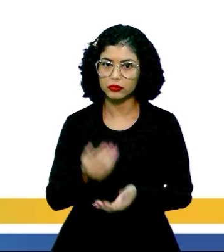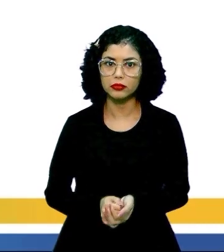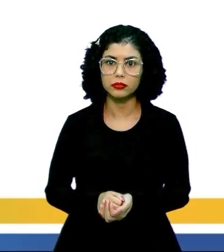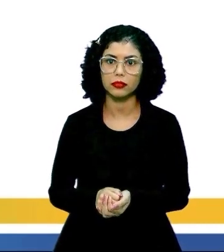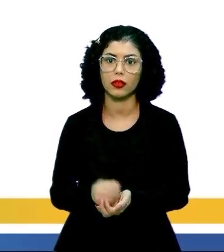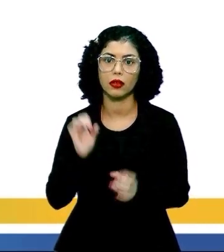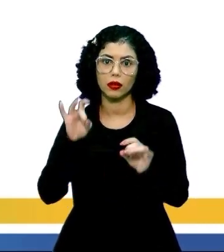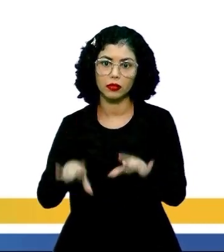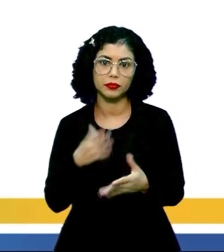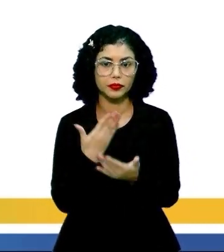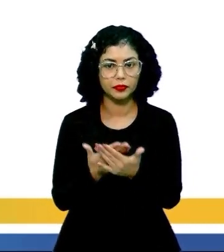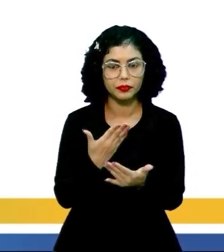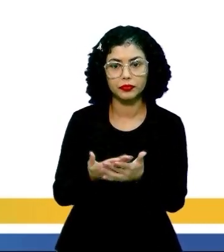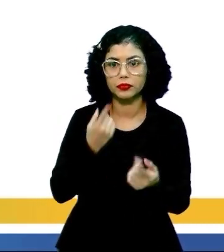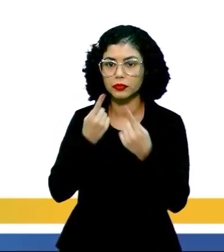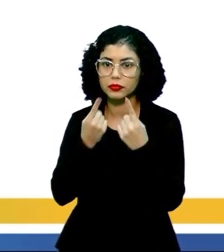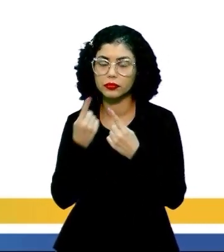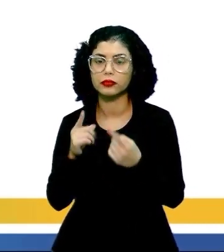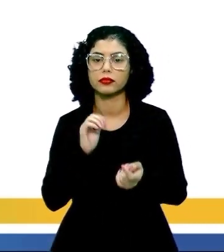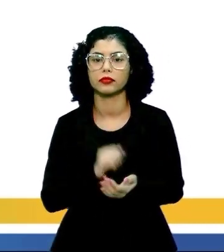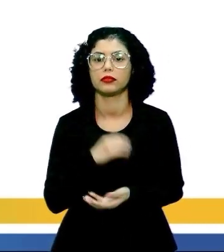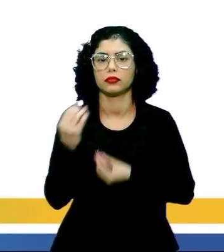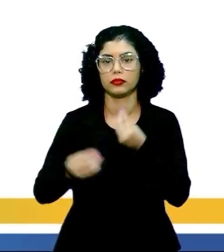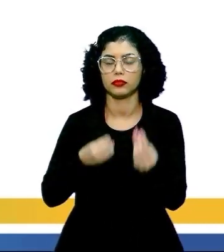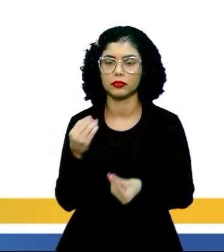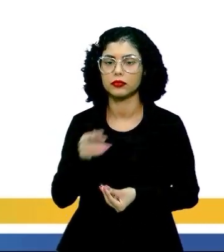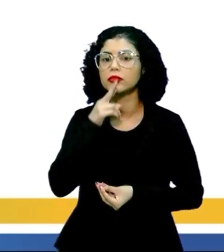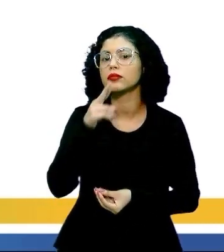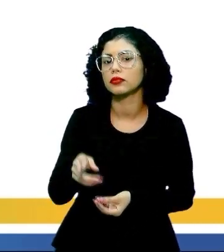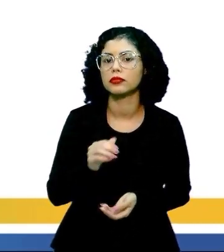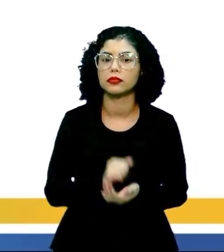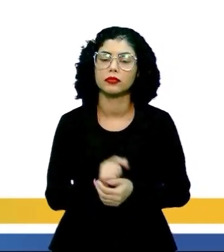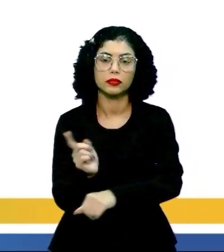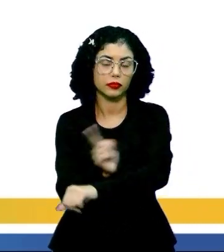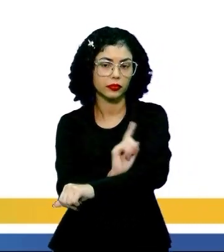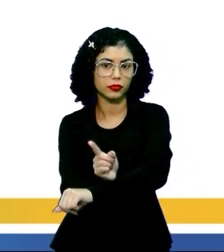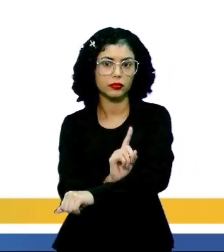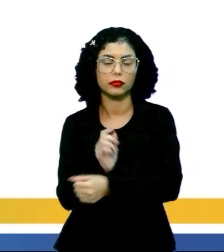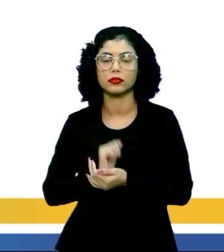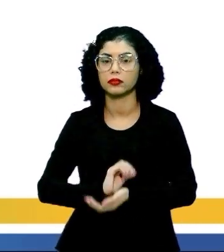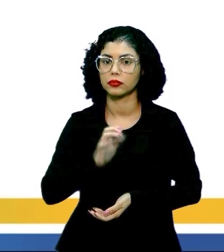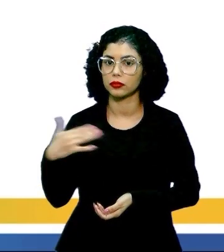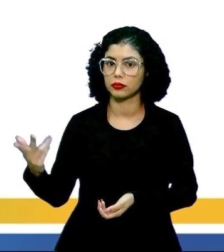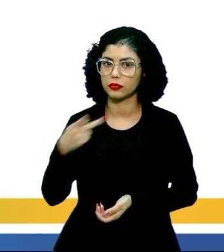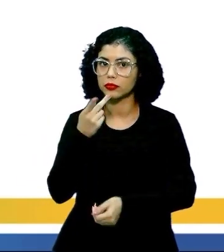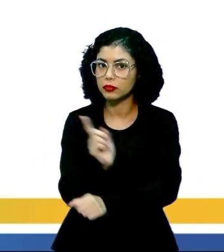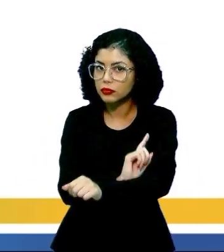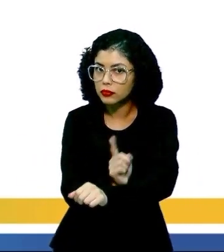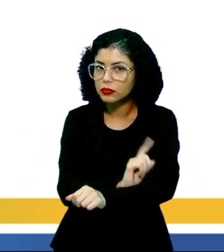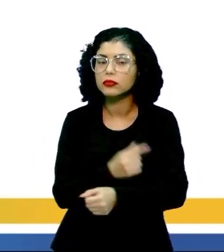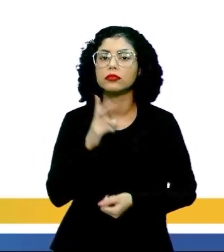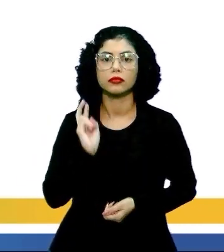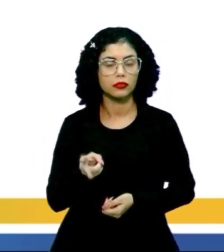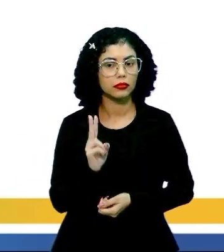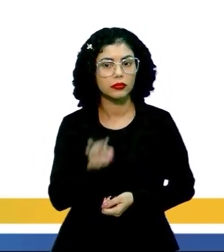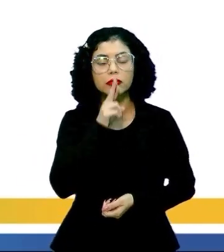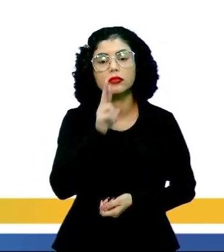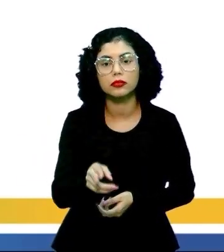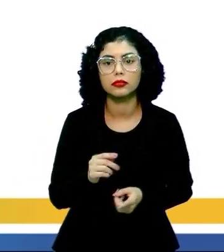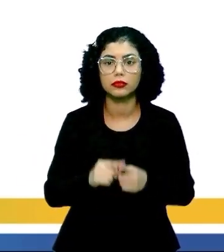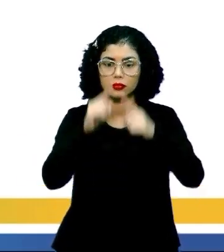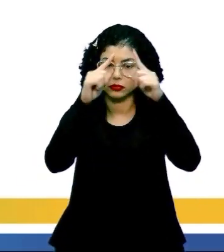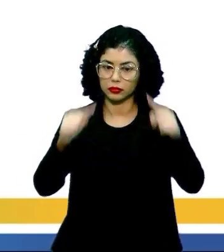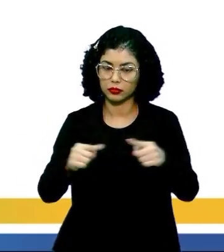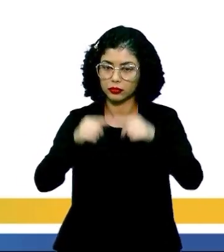então na última aula a gente discutiu a respeito de como calcular cal a velocidade então quando eu me refiro a velocidade ela é sempre calculada pela